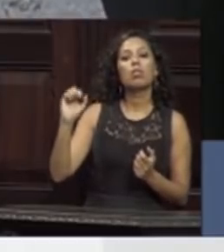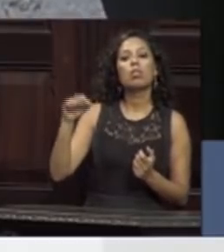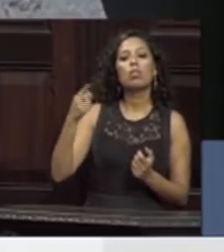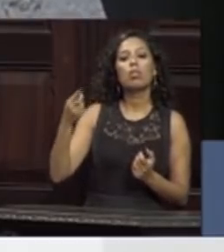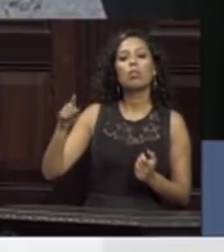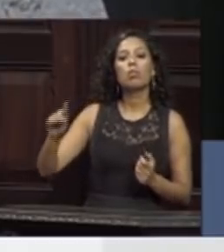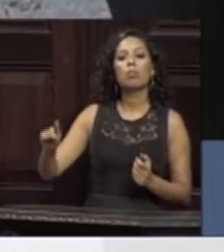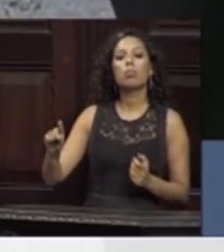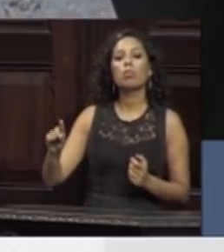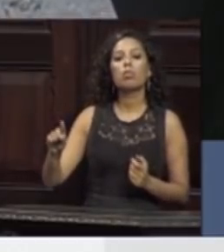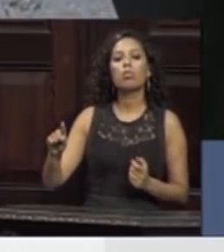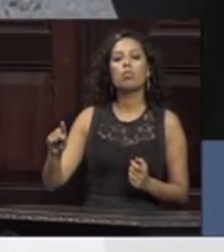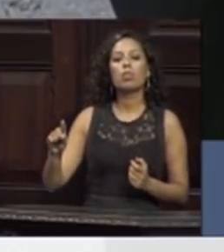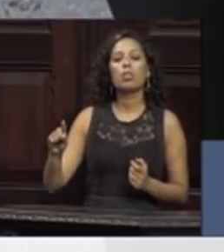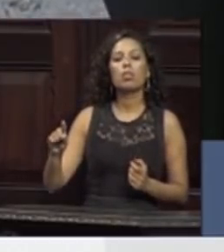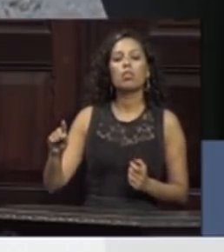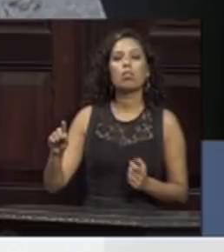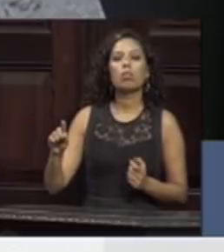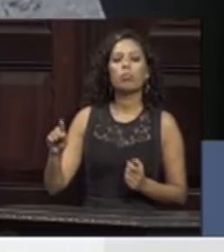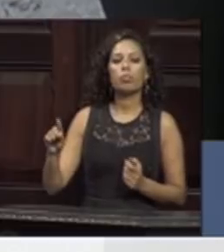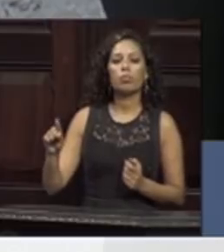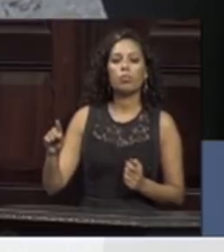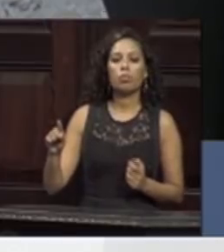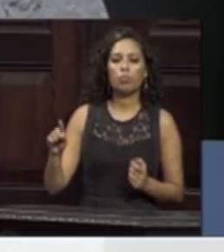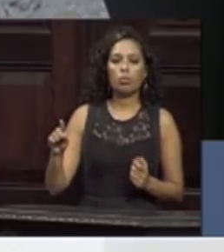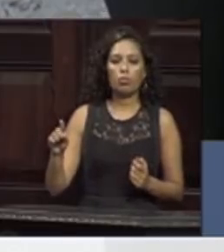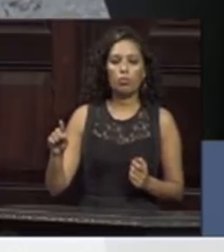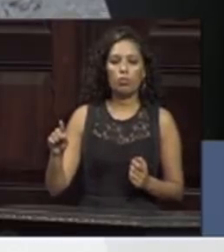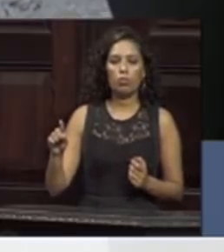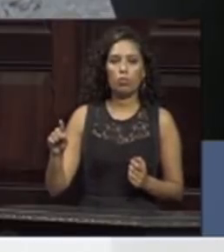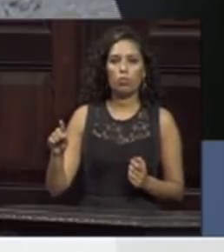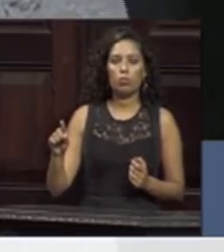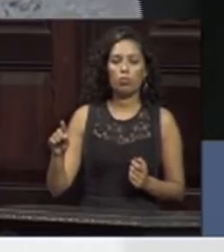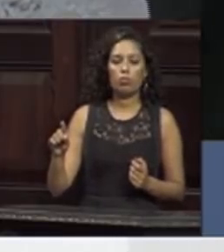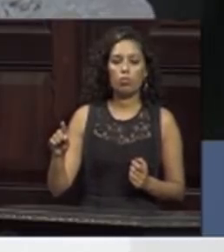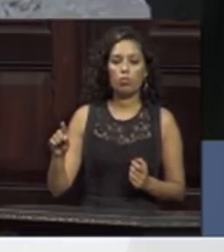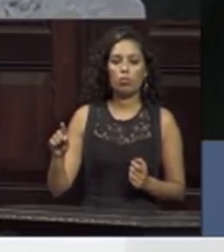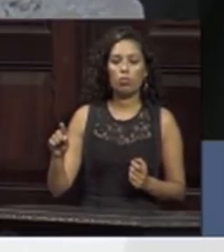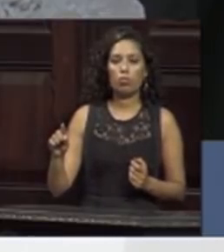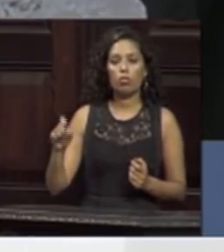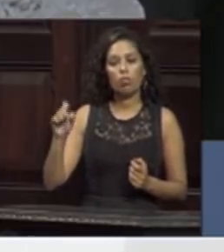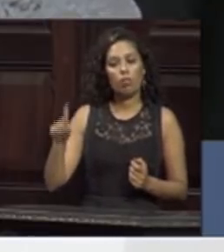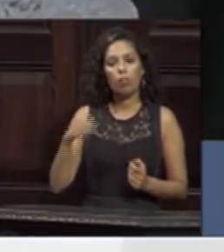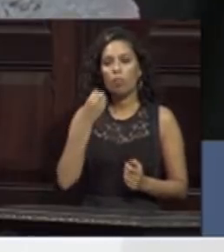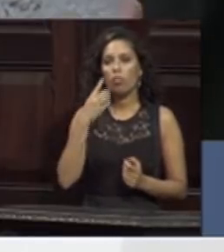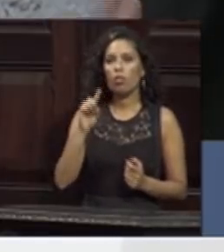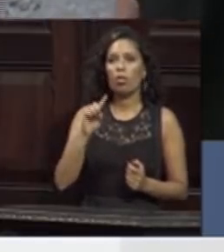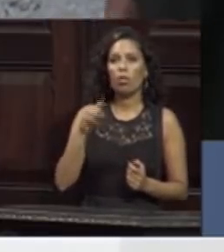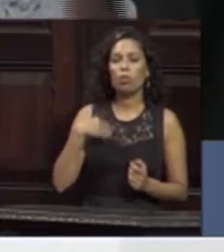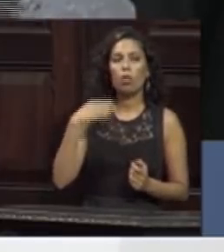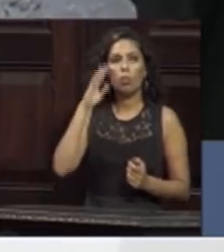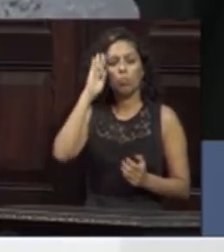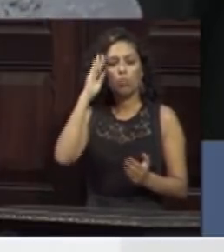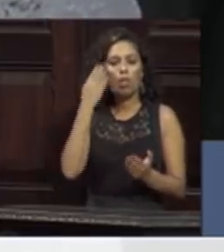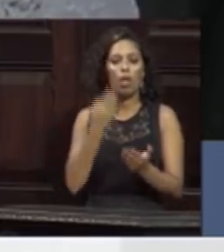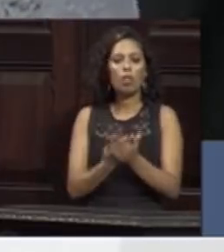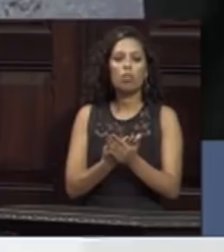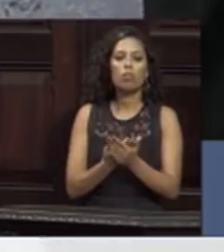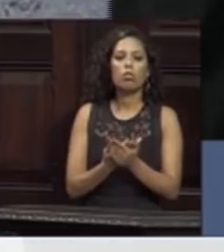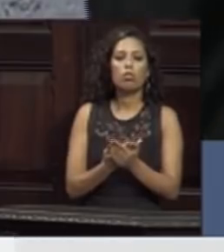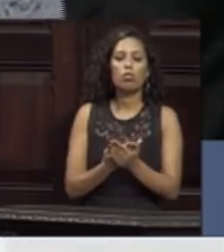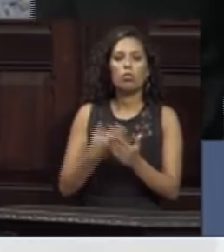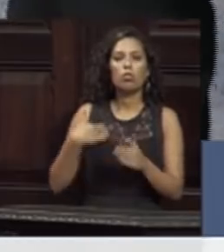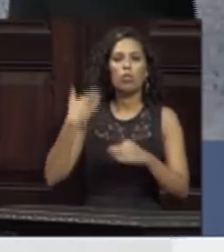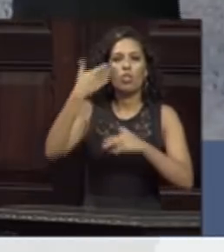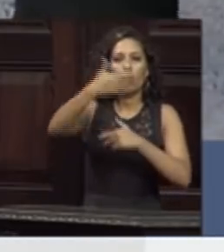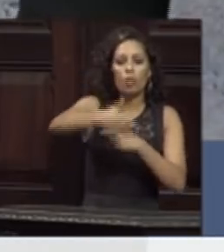uma discussão sobre o Repetro, é só sobre o decreto. E eu tenho dito que não vou à